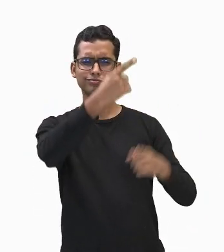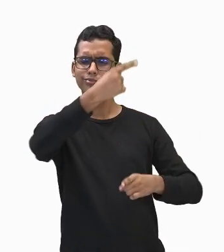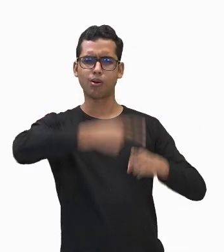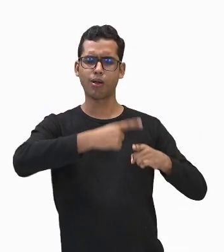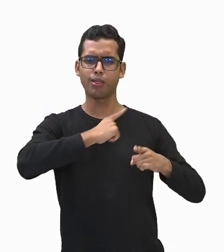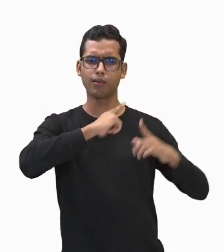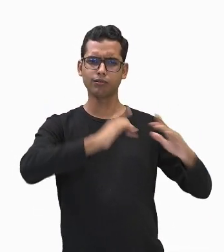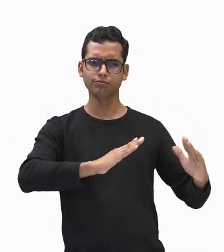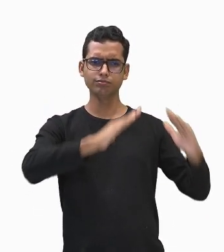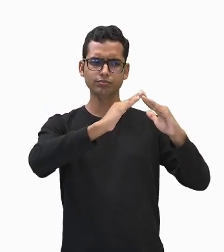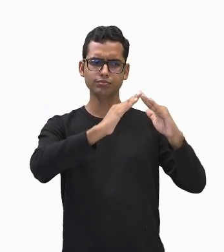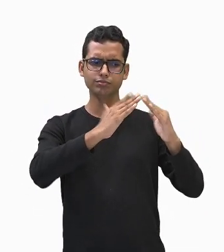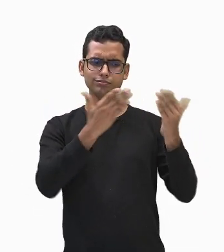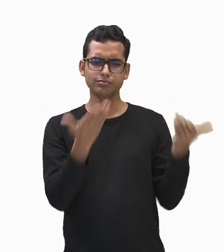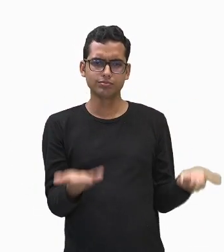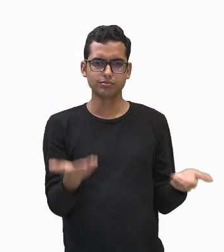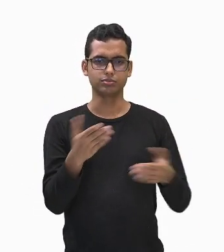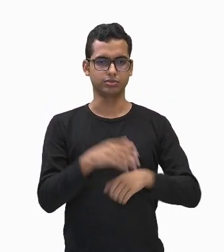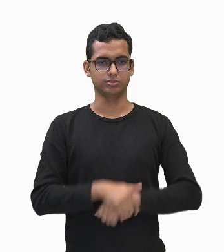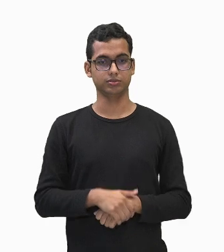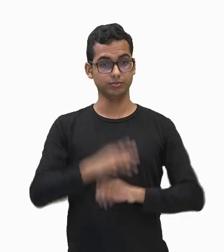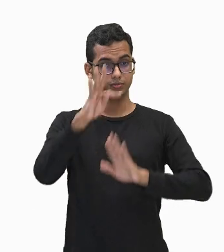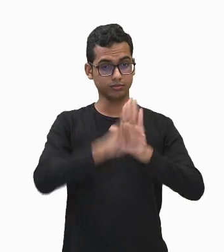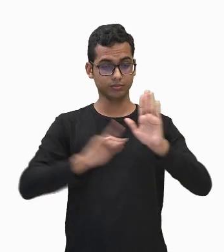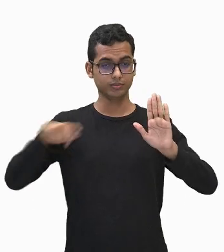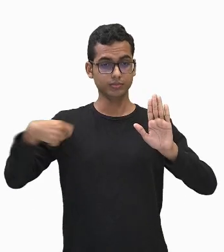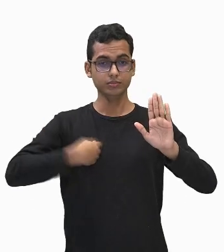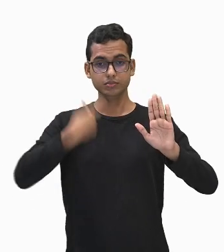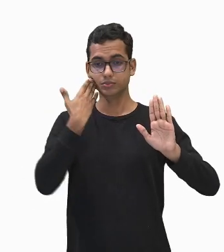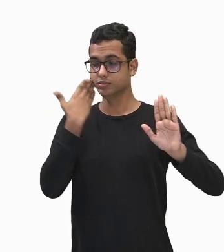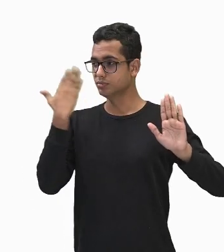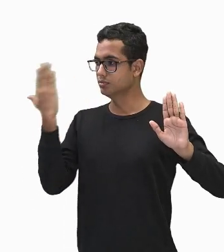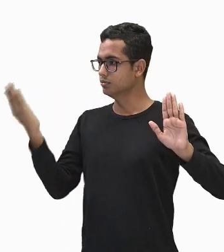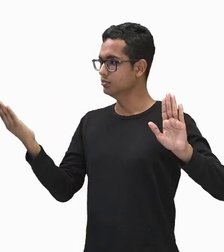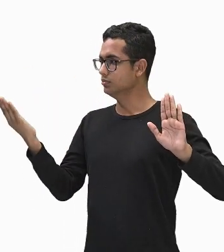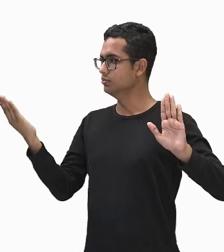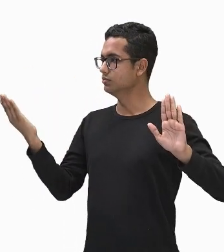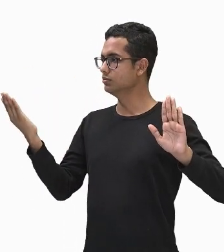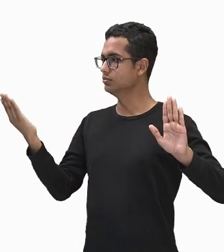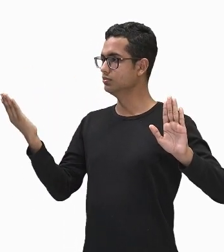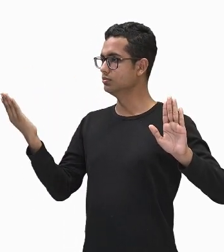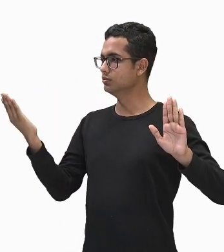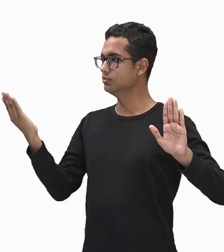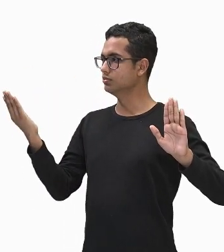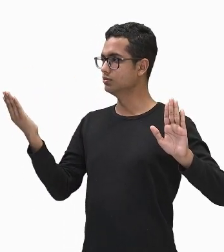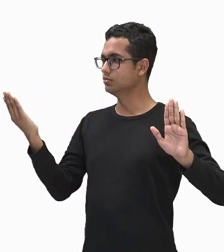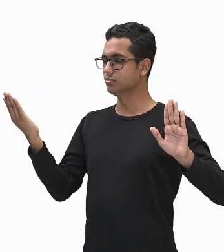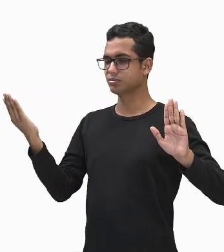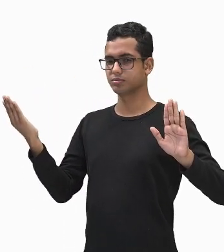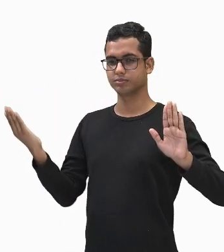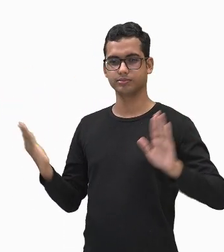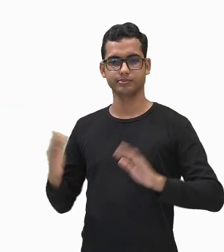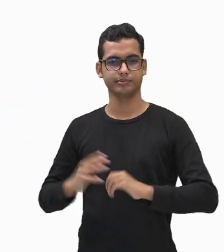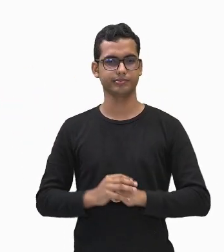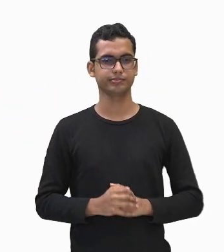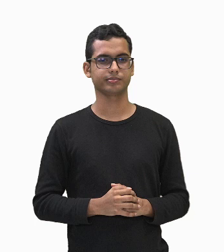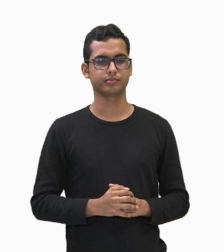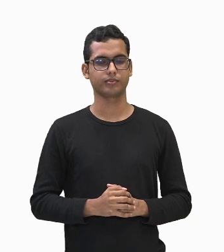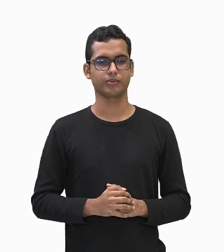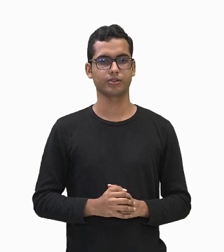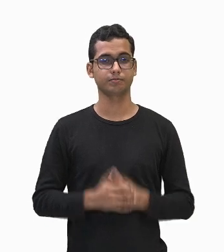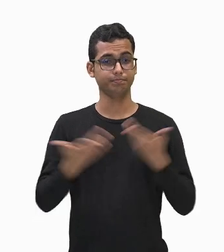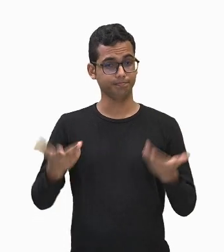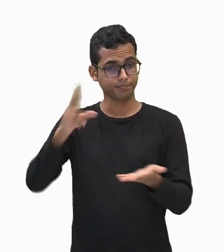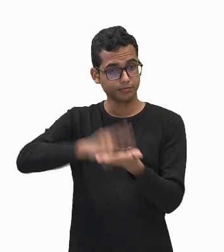casas contam com diversos ambientes e brindam um techo a los integrantes do núcleo familiar, ou seja,